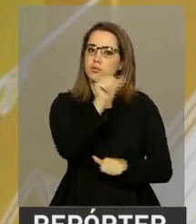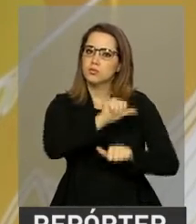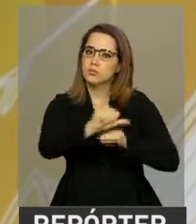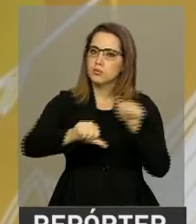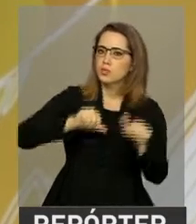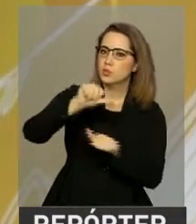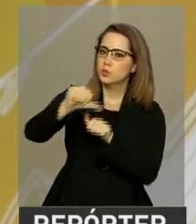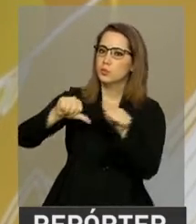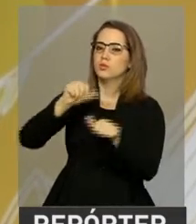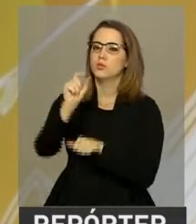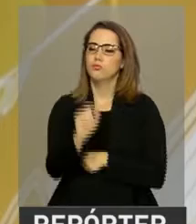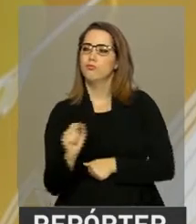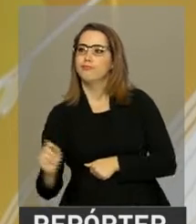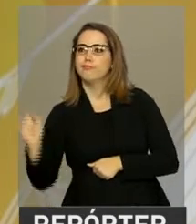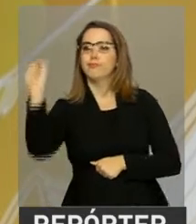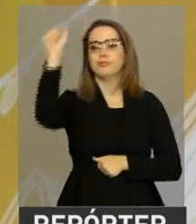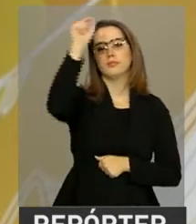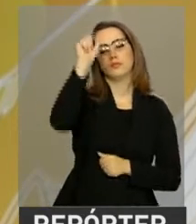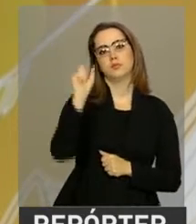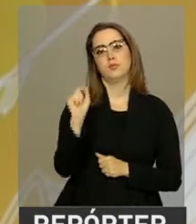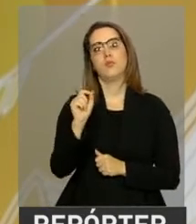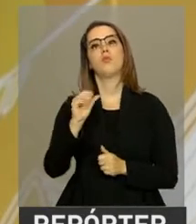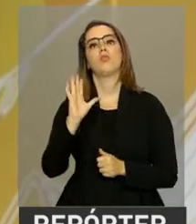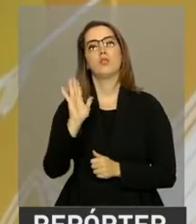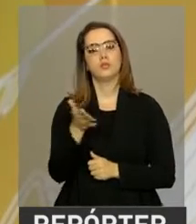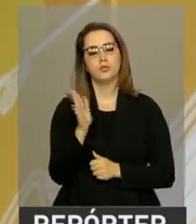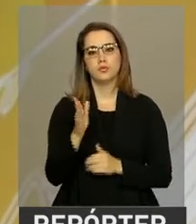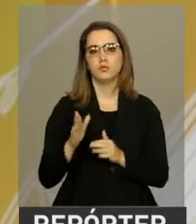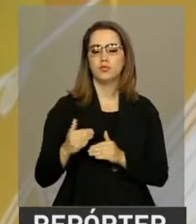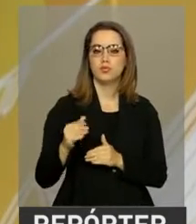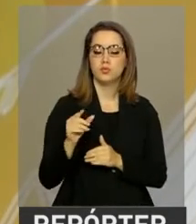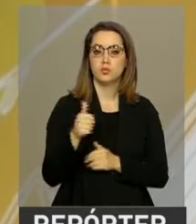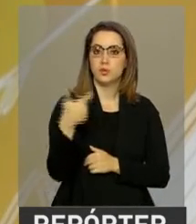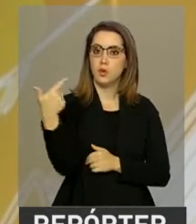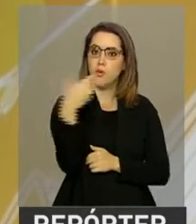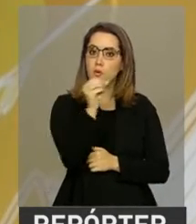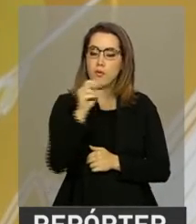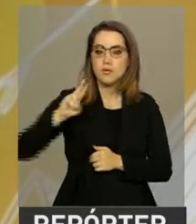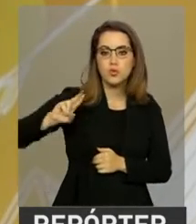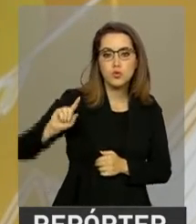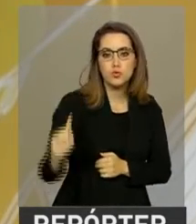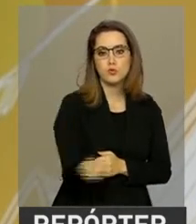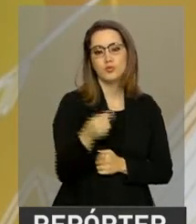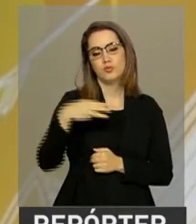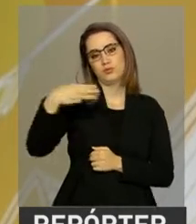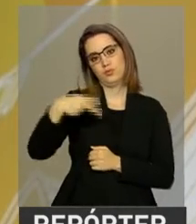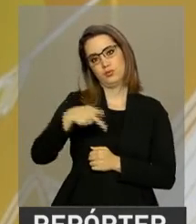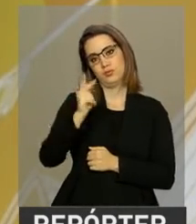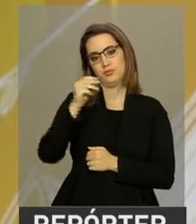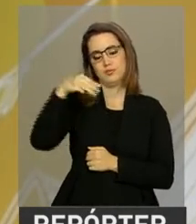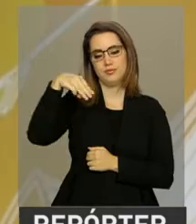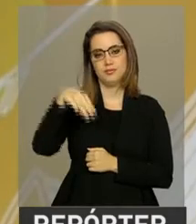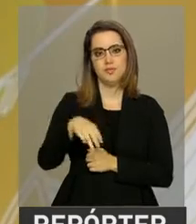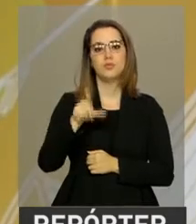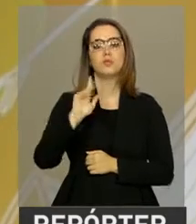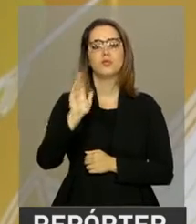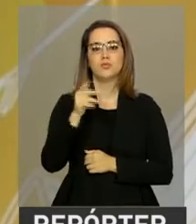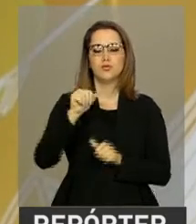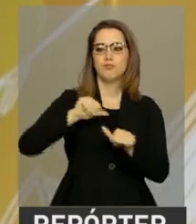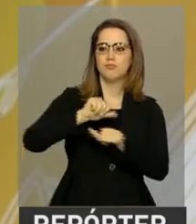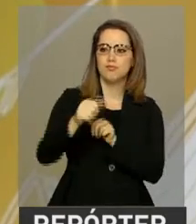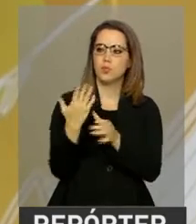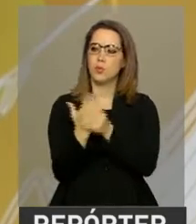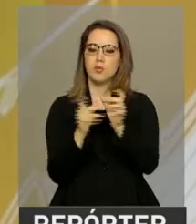por 325 cidades, andou mais de 20 mil quilômetros e foi carregada por mais de 12